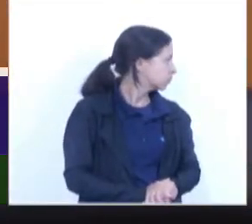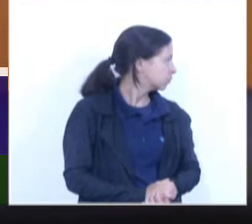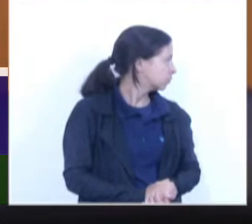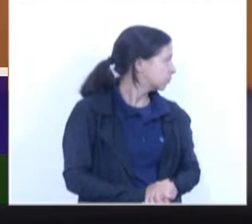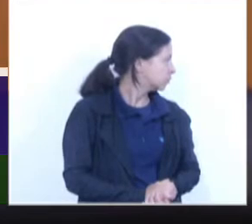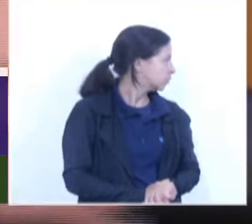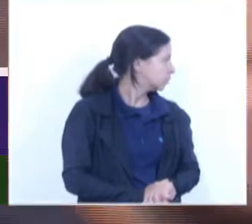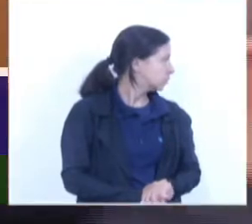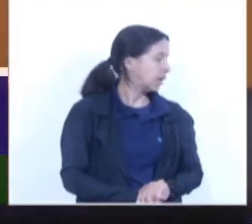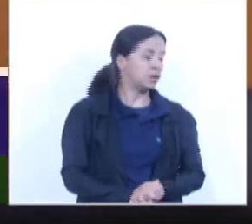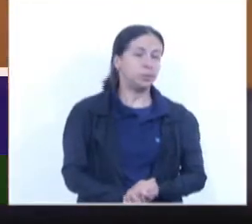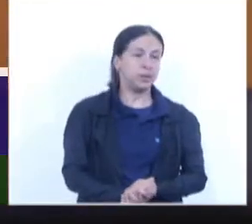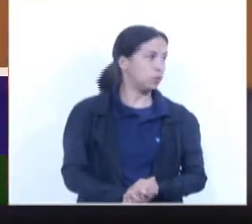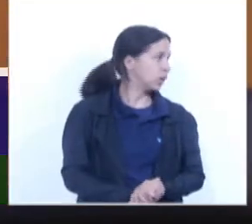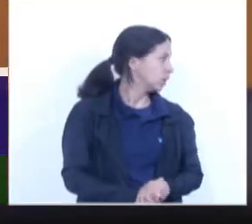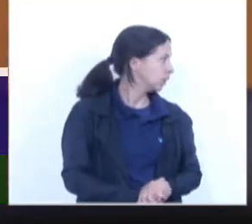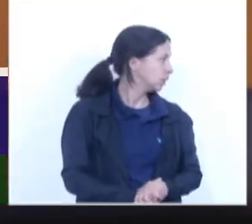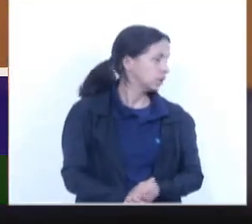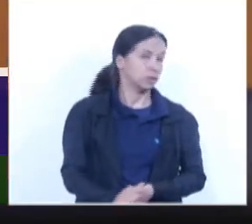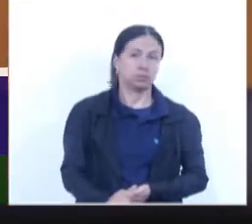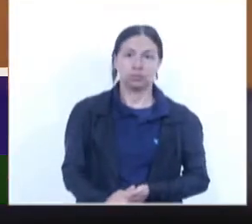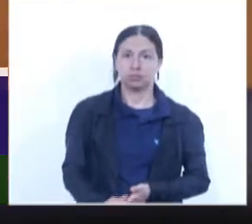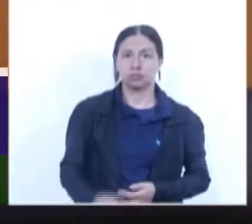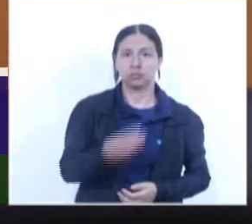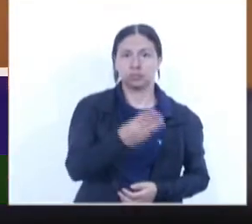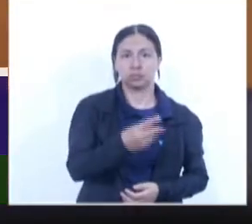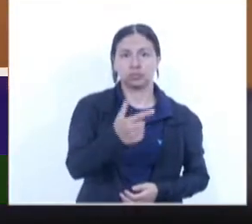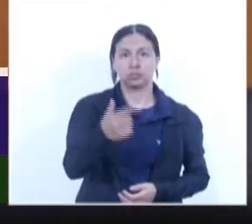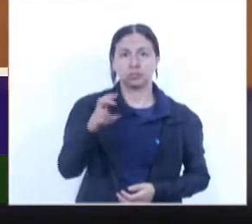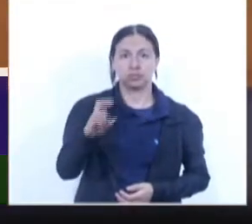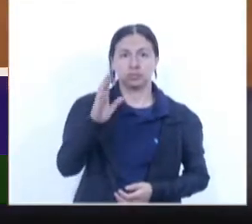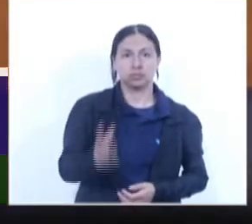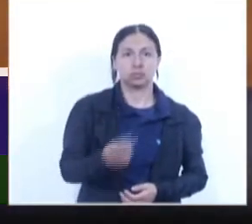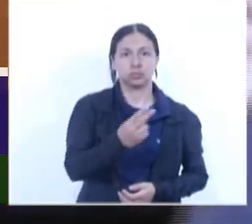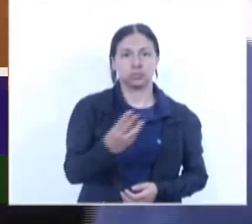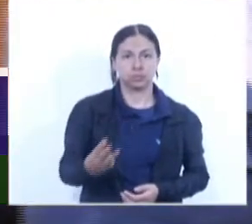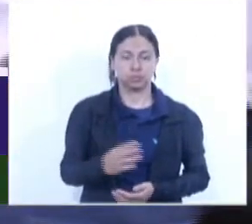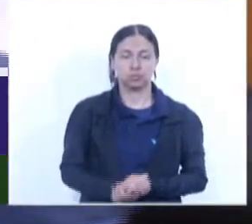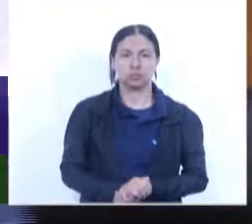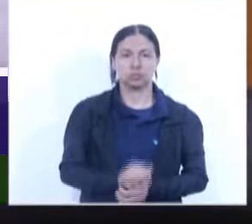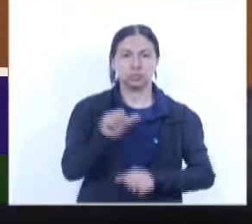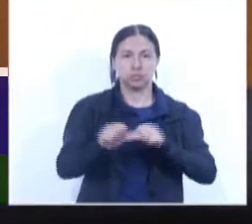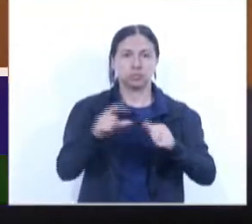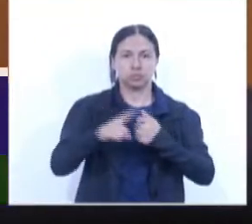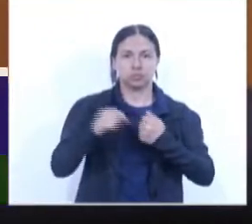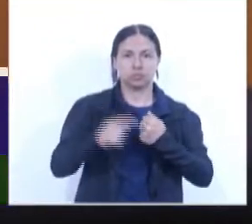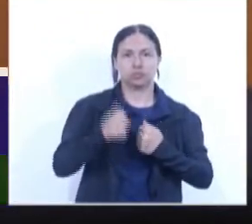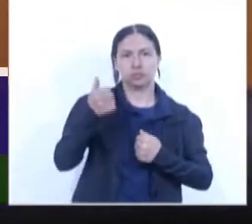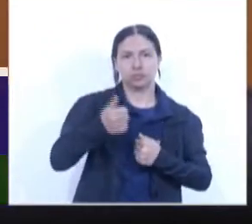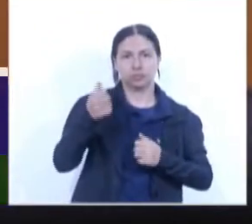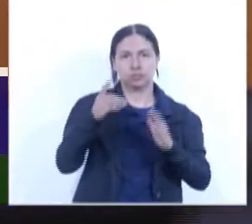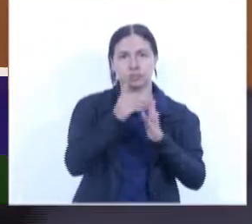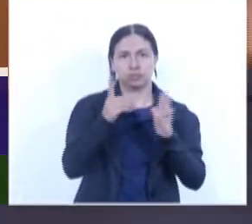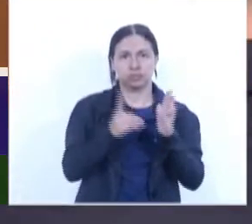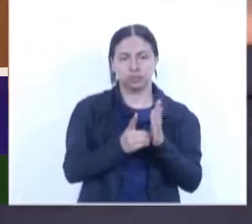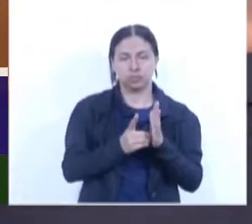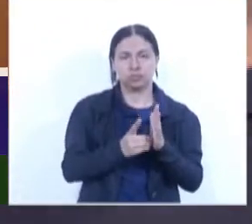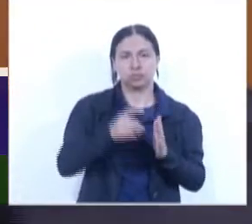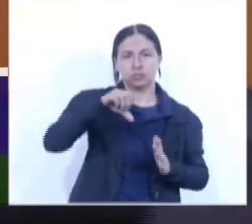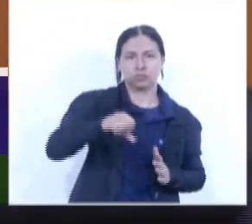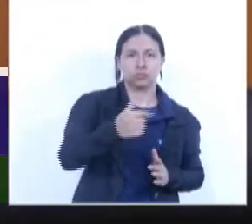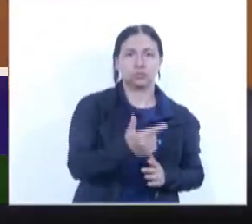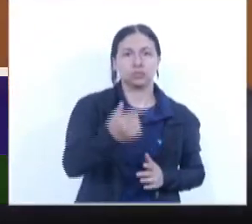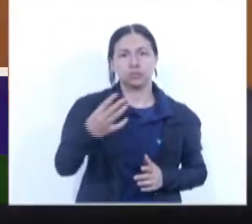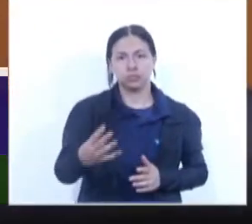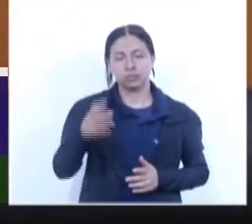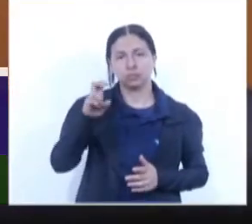projeto legislativo 325/23 que altera o artigo primeiro decreto legislativo 924 5